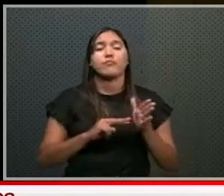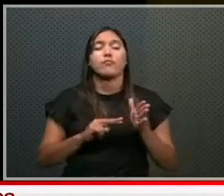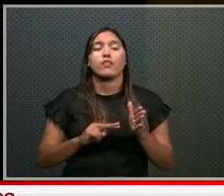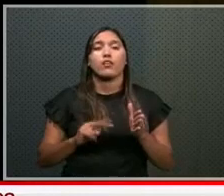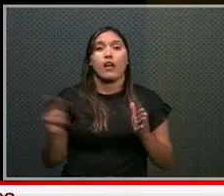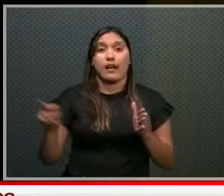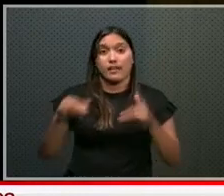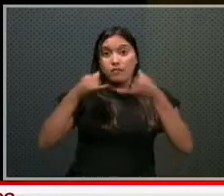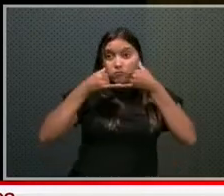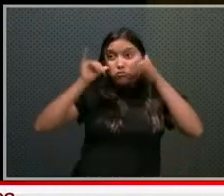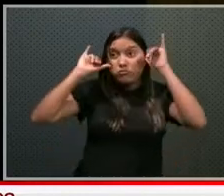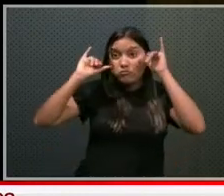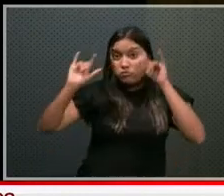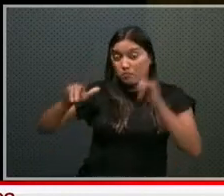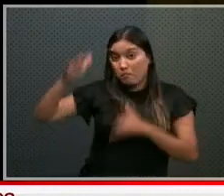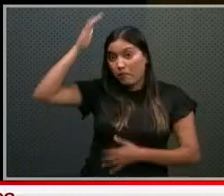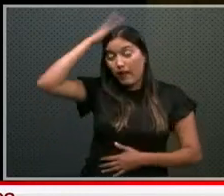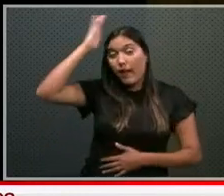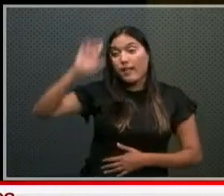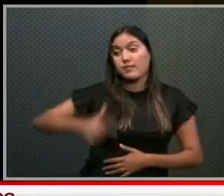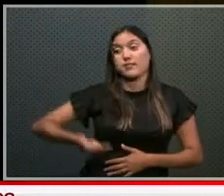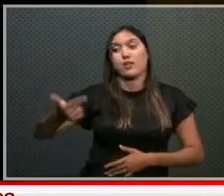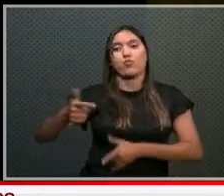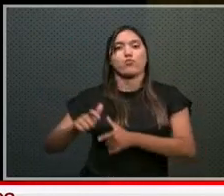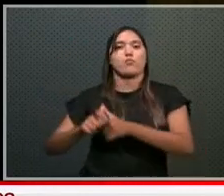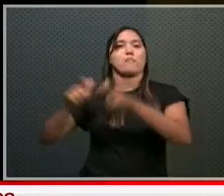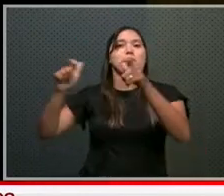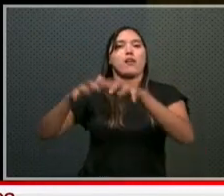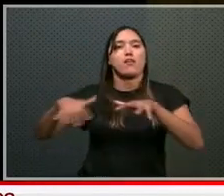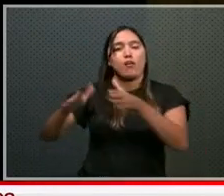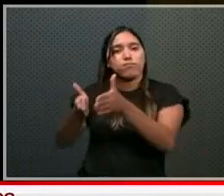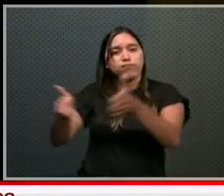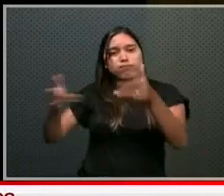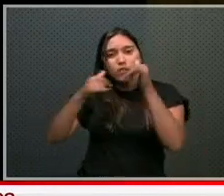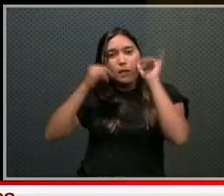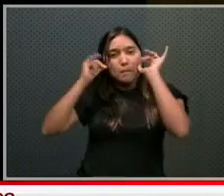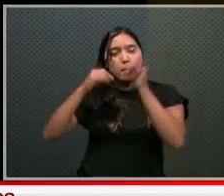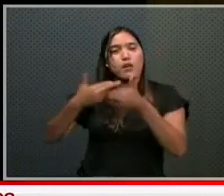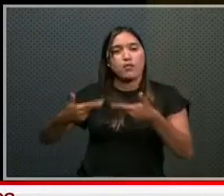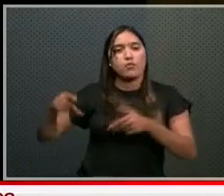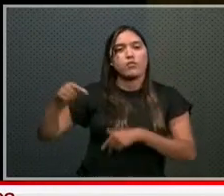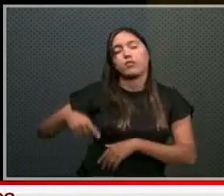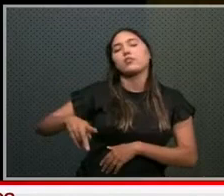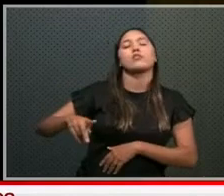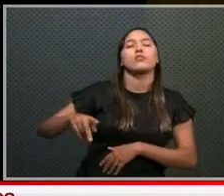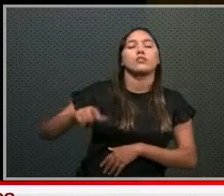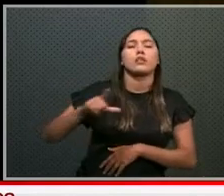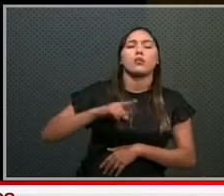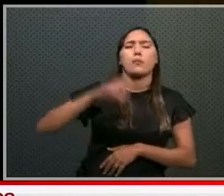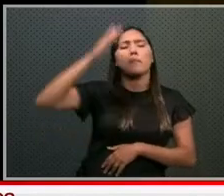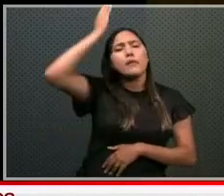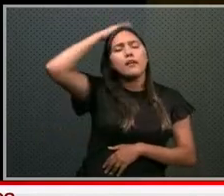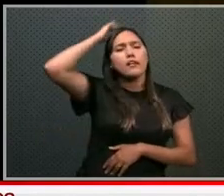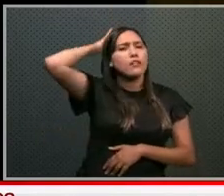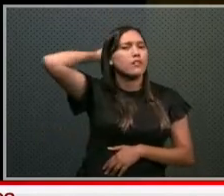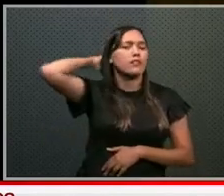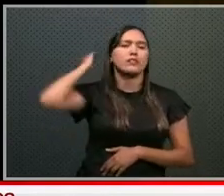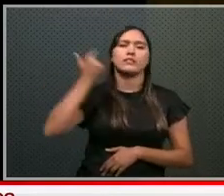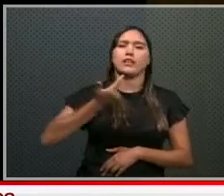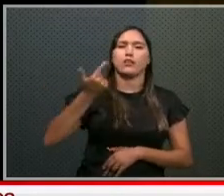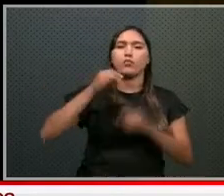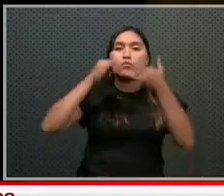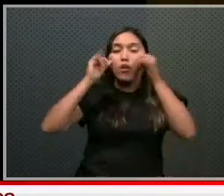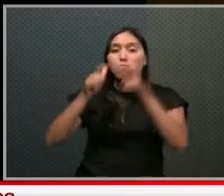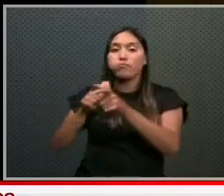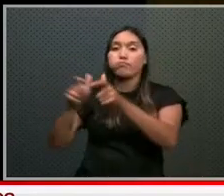maior rebanho do país já entretanto Olha que loucura nós temos no Pará que representa o segundo rebanho